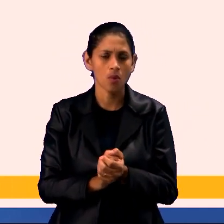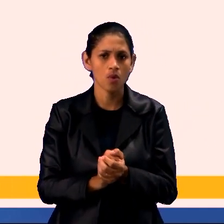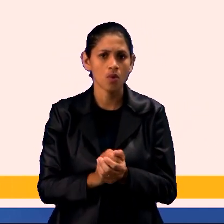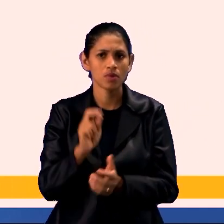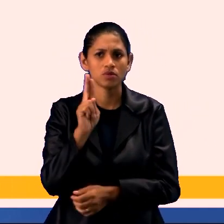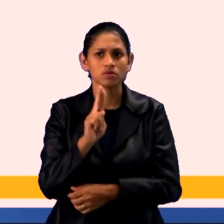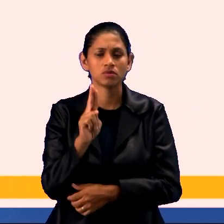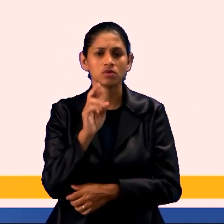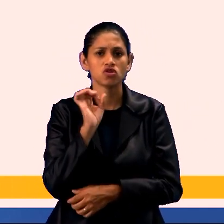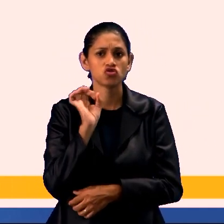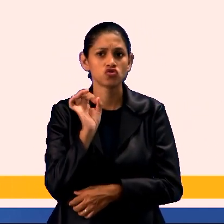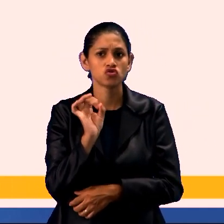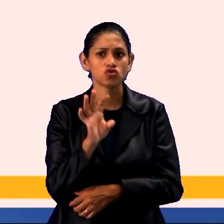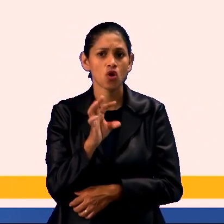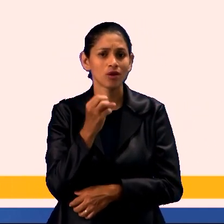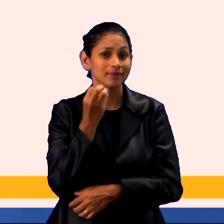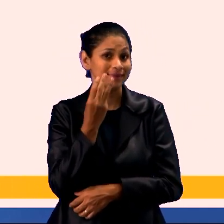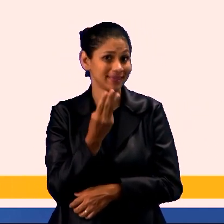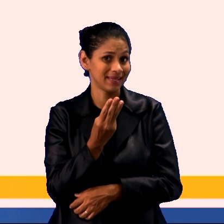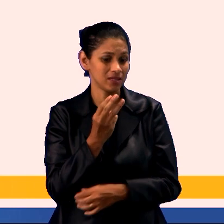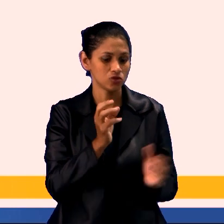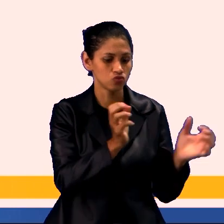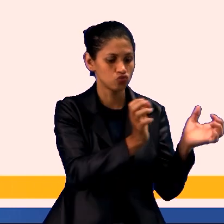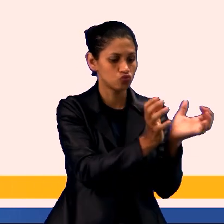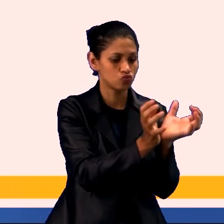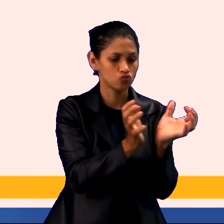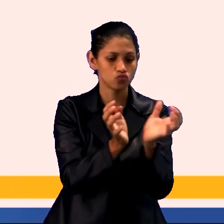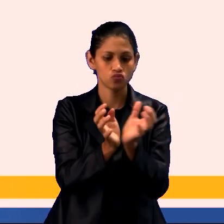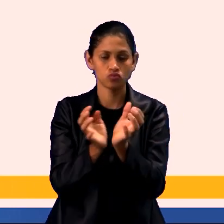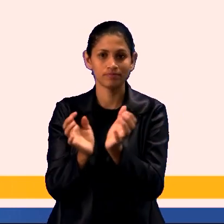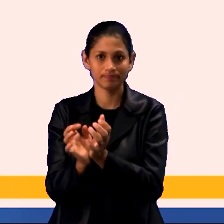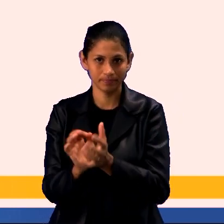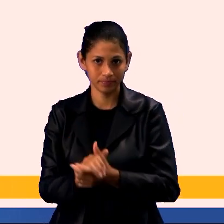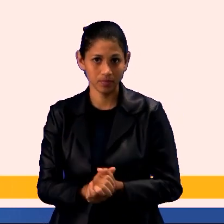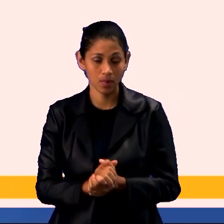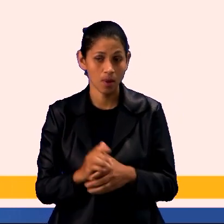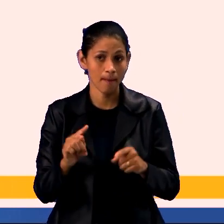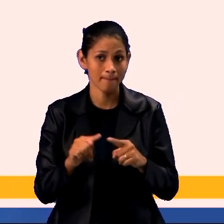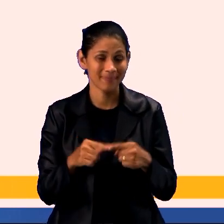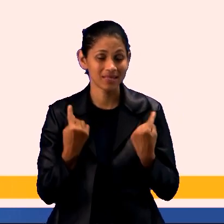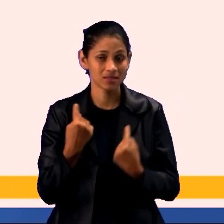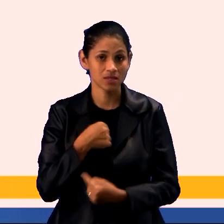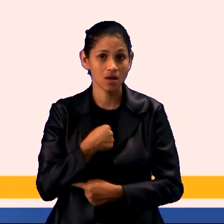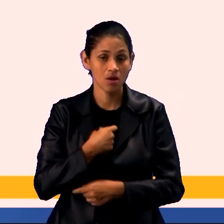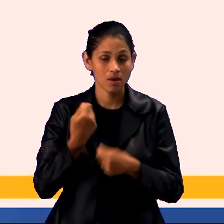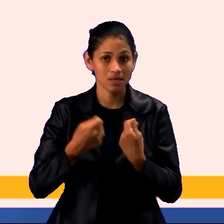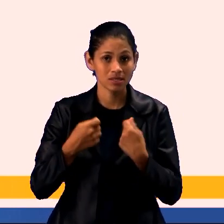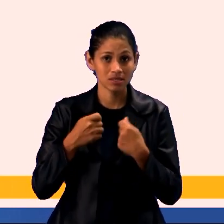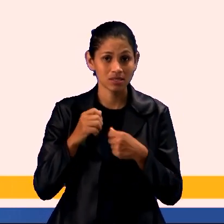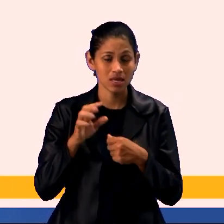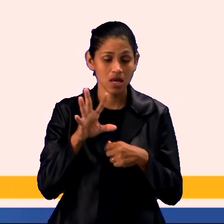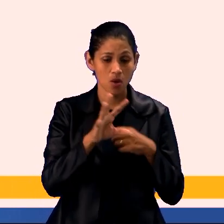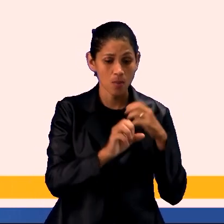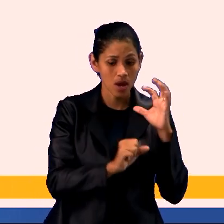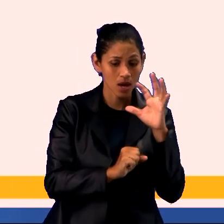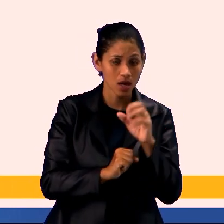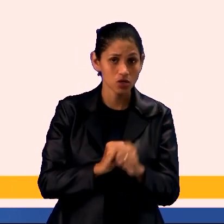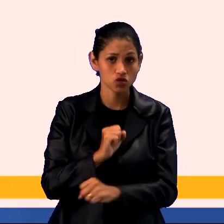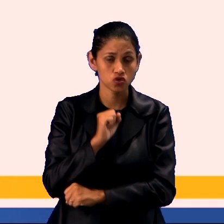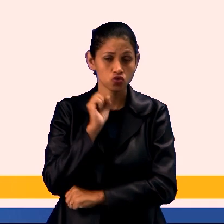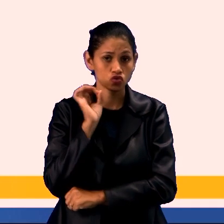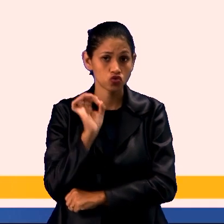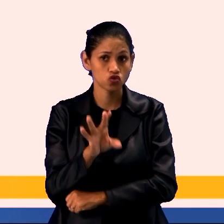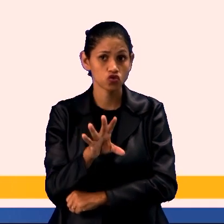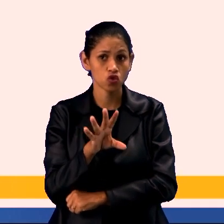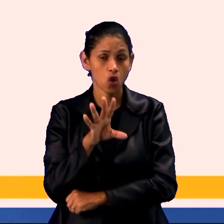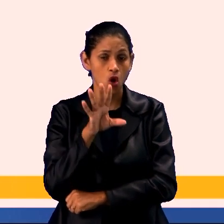que eu posso entender disso? É que eu tenho que pegar apenas 2 partes desses 6 grupos, dessas 6 partes